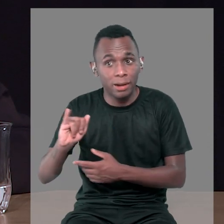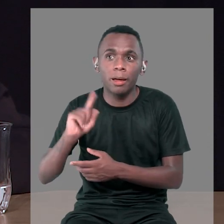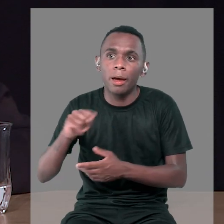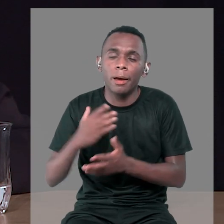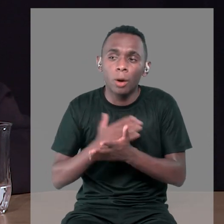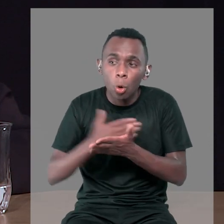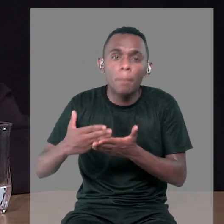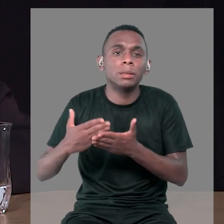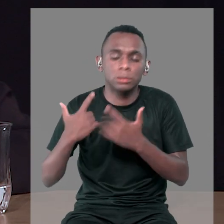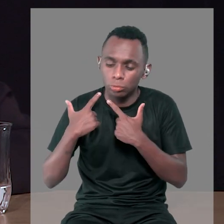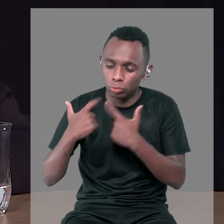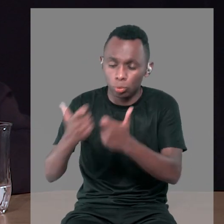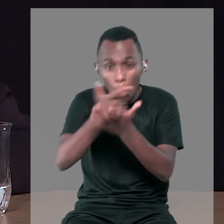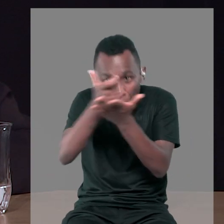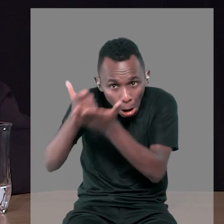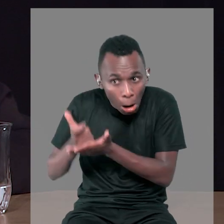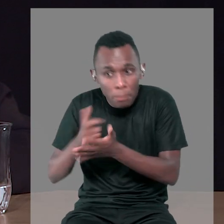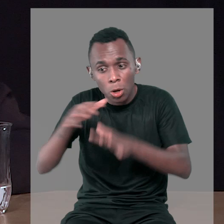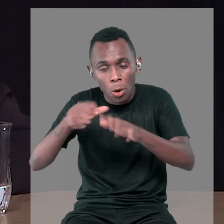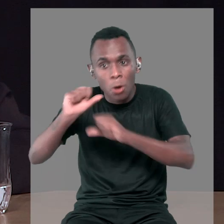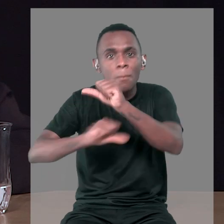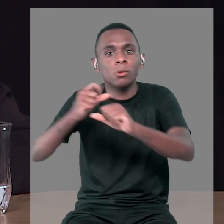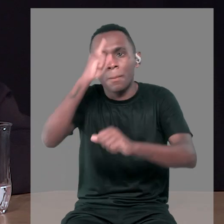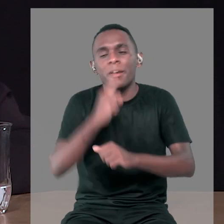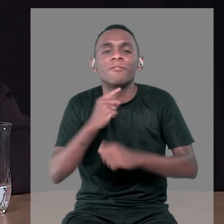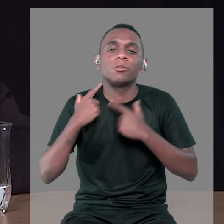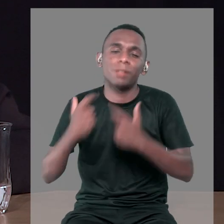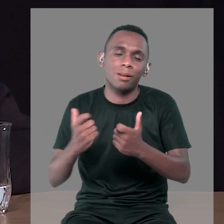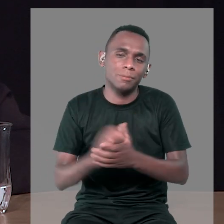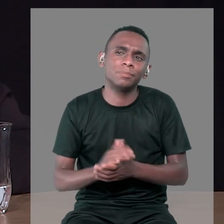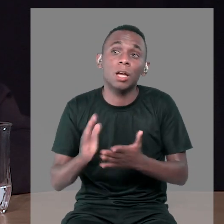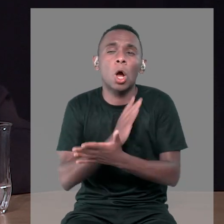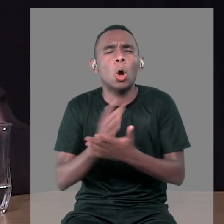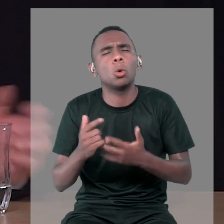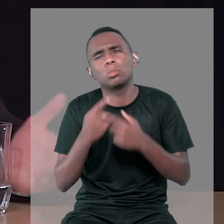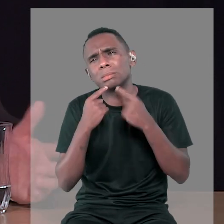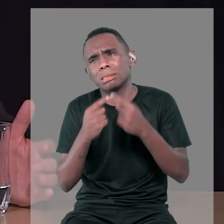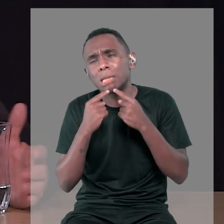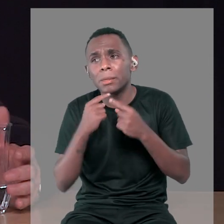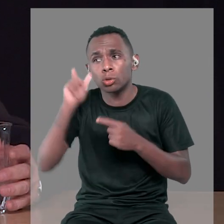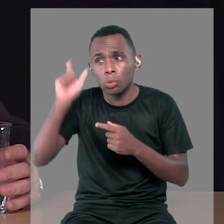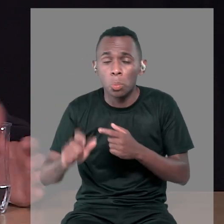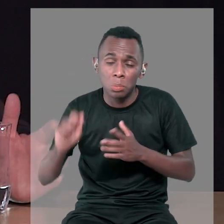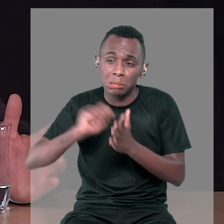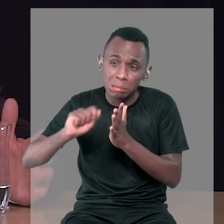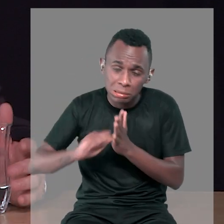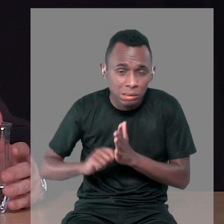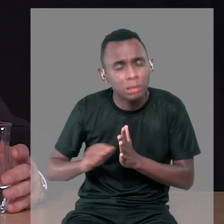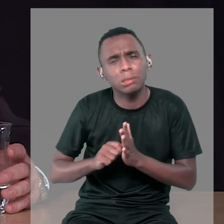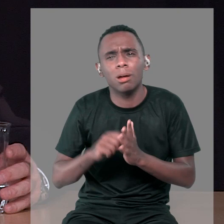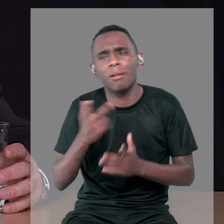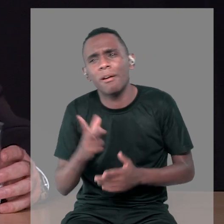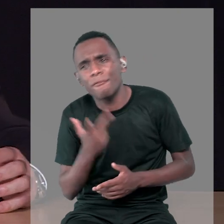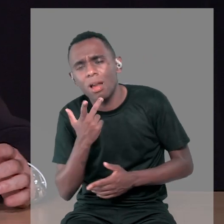esse movimento e que altera o perfil da guerra. Tanto é que alguns críticos de Maquiavel, os contemporâneos, vão dizer, não,